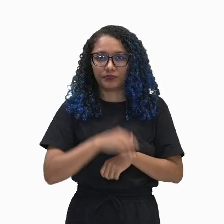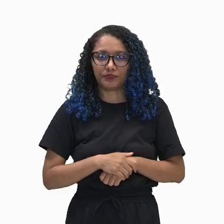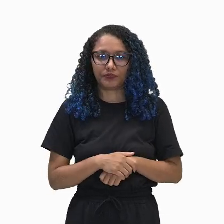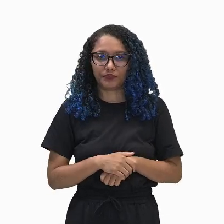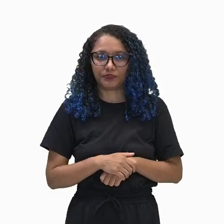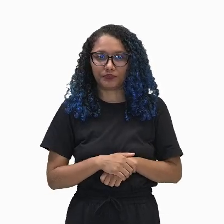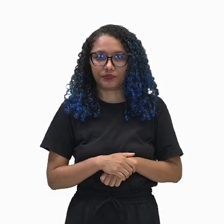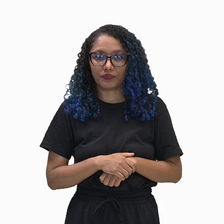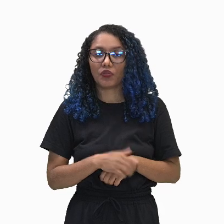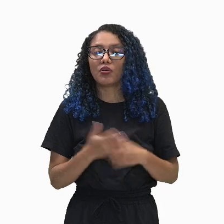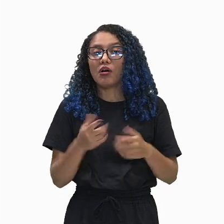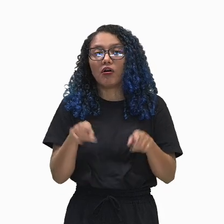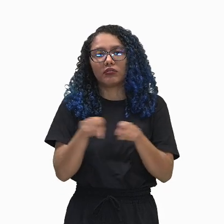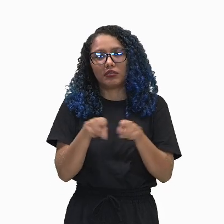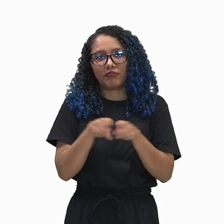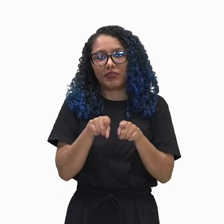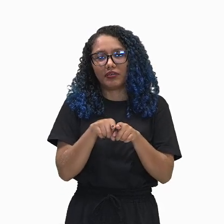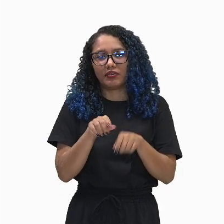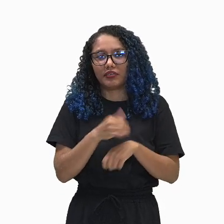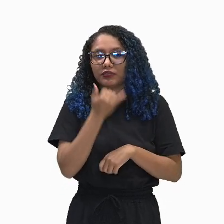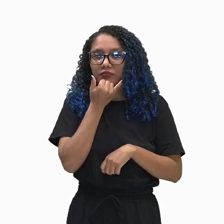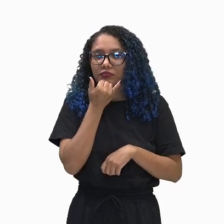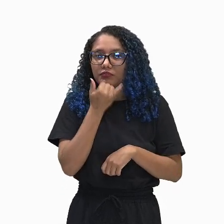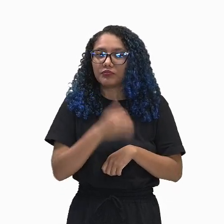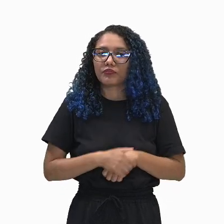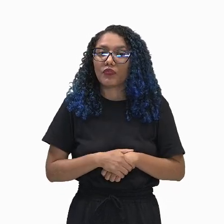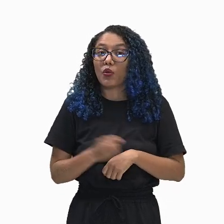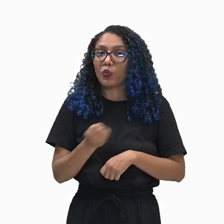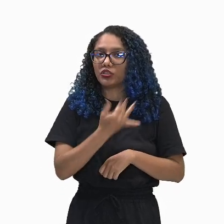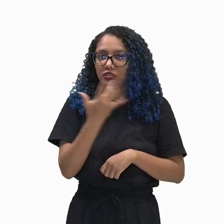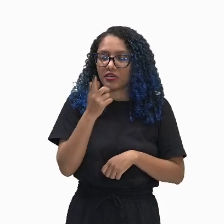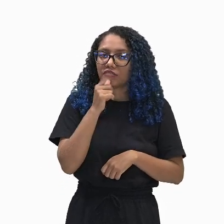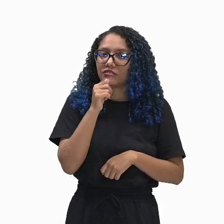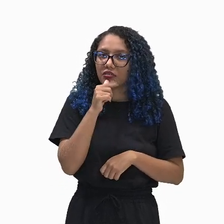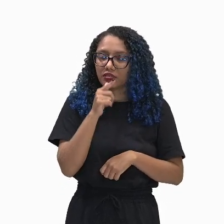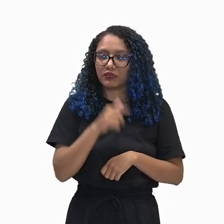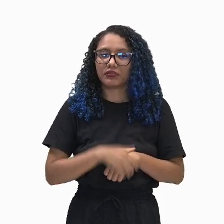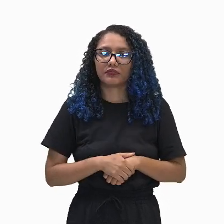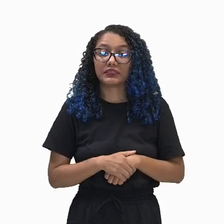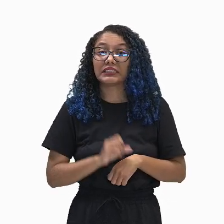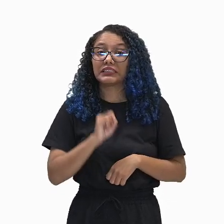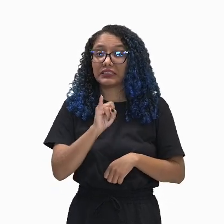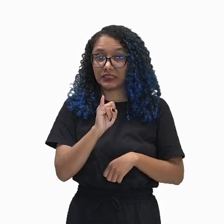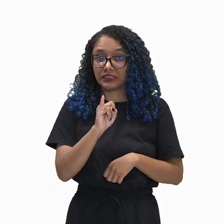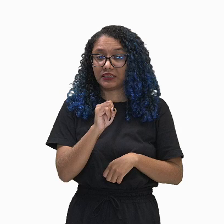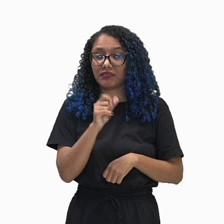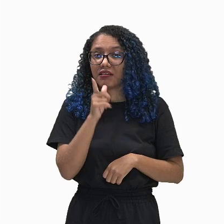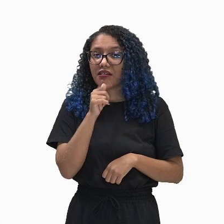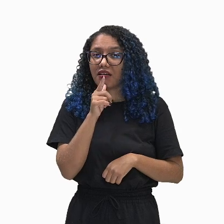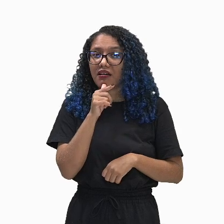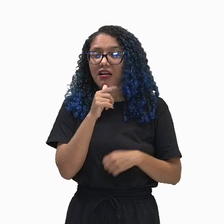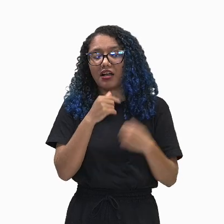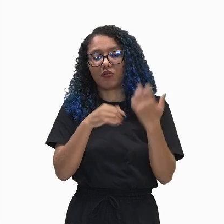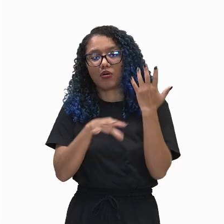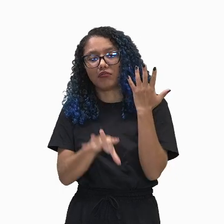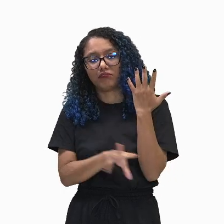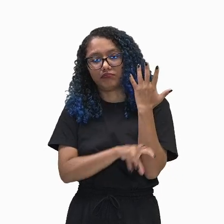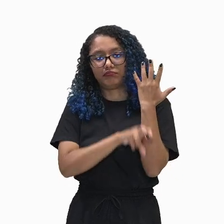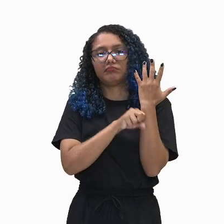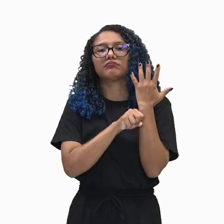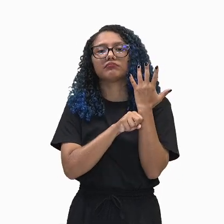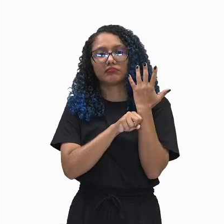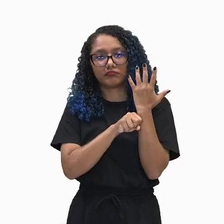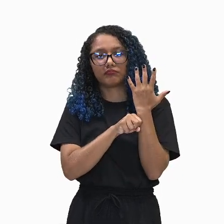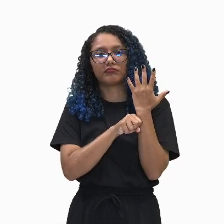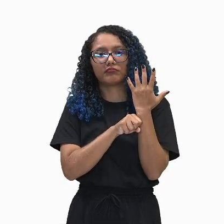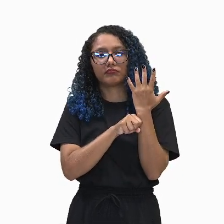grau de hidratação, para quando uma planta ela já absorve uma determinada quantidade de água,